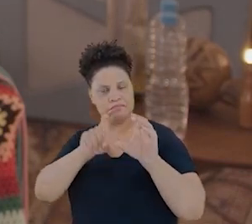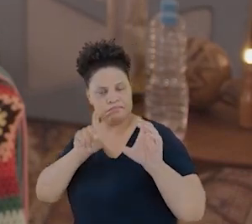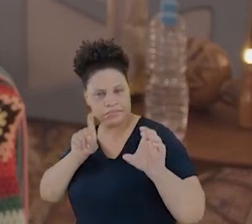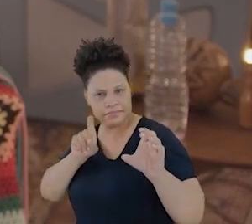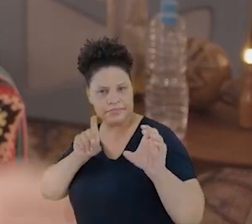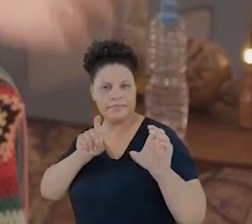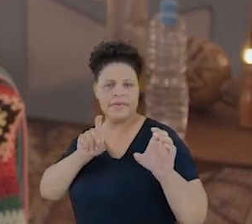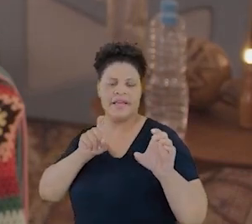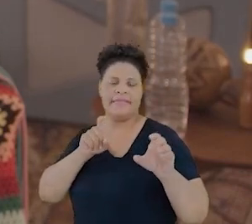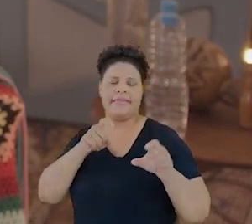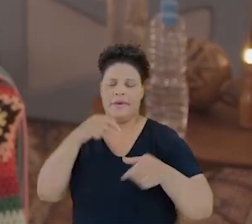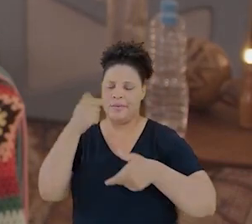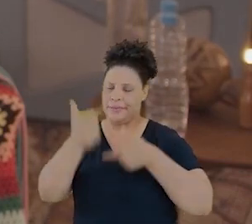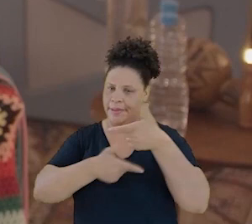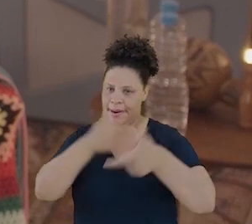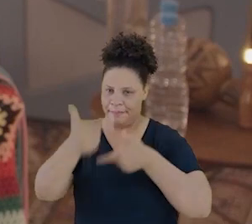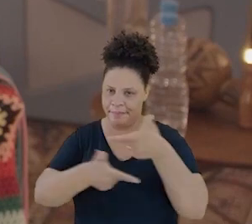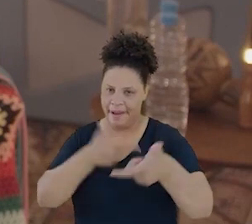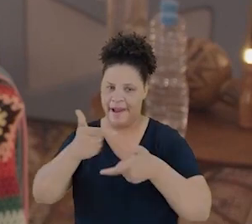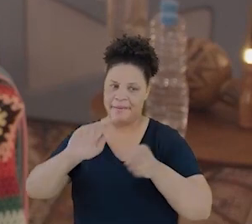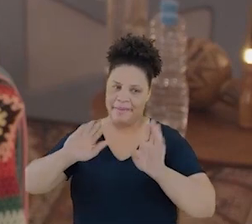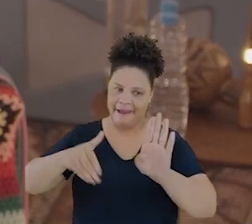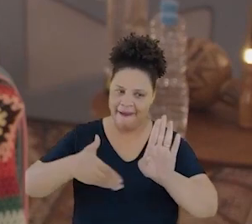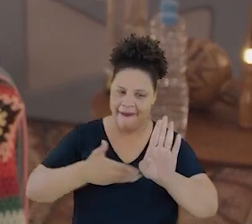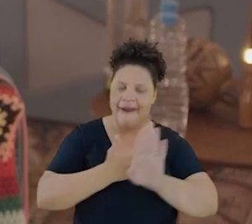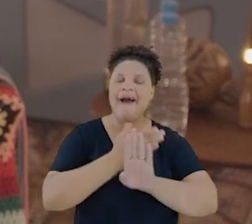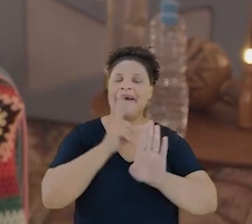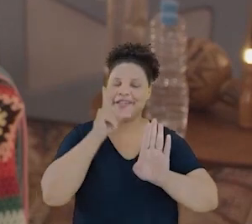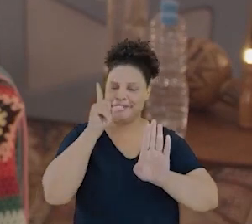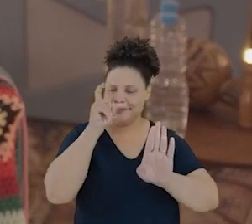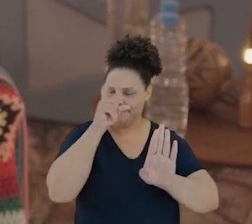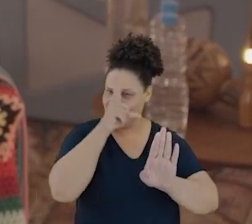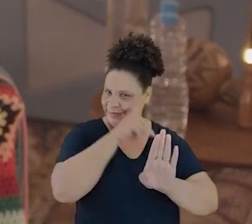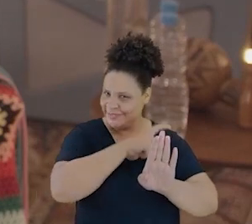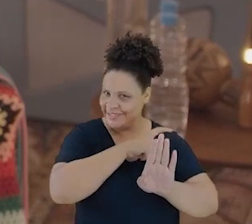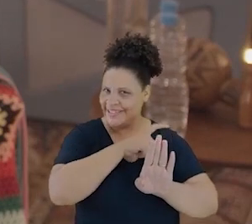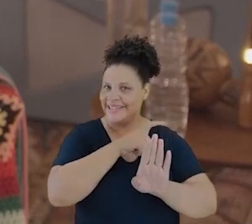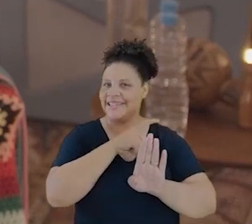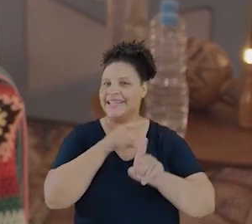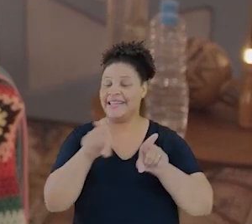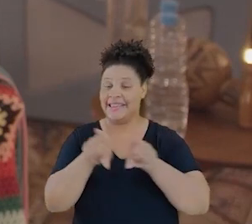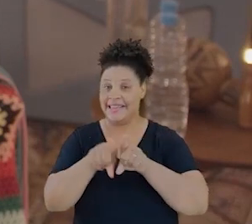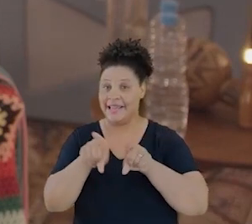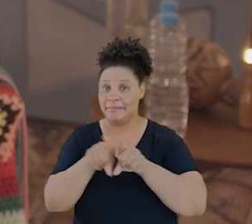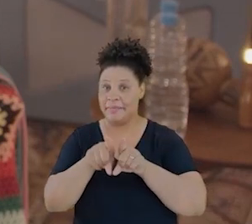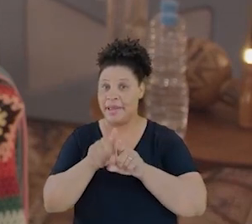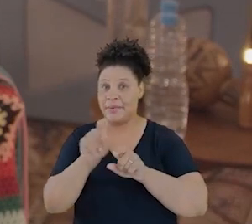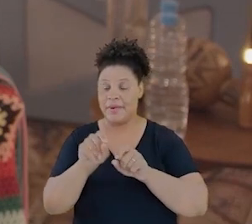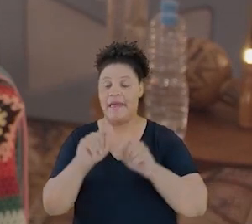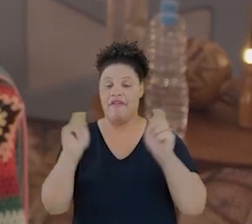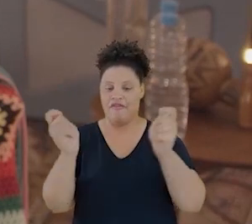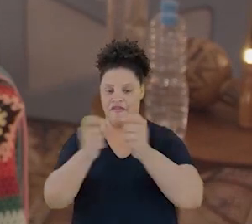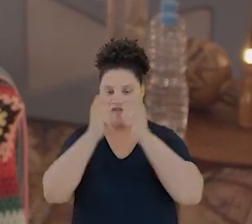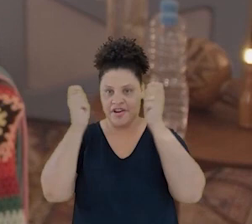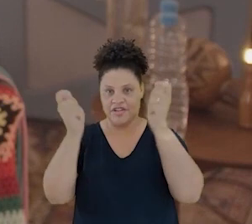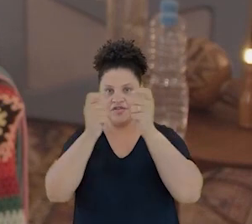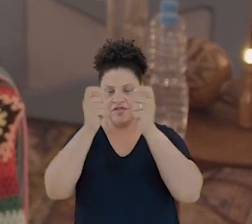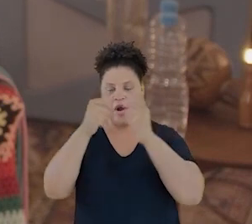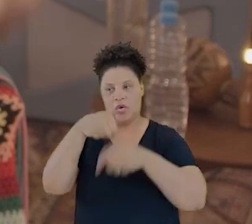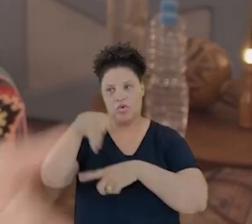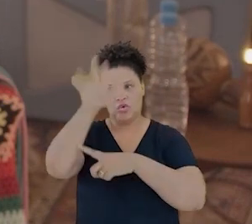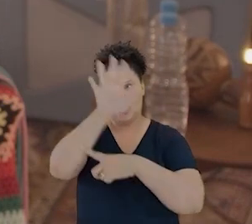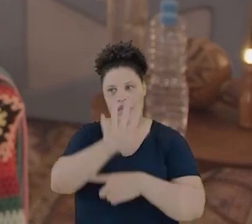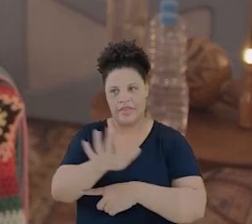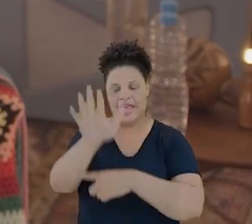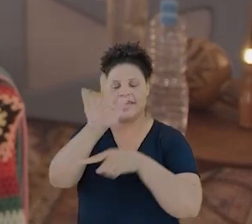close não vê o corre, e é muito massa conseguir furar a bolha, né, querendo ou não, apesar de ser um festival do